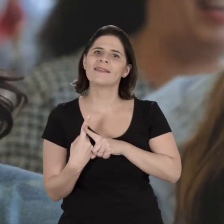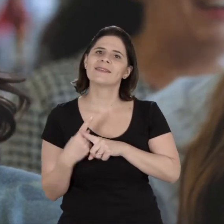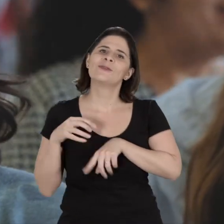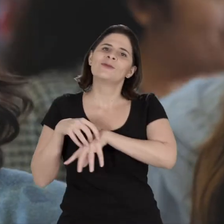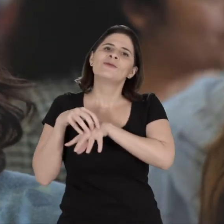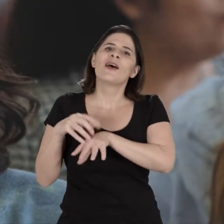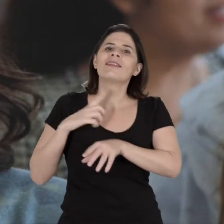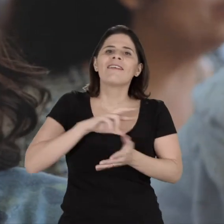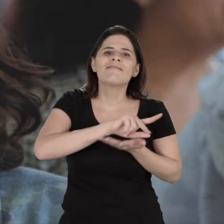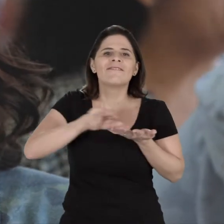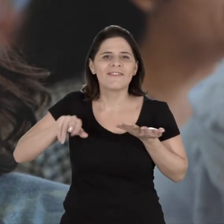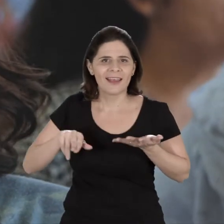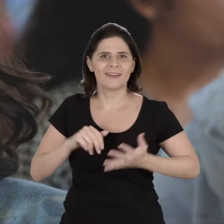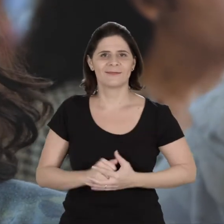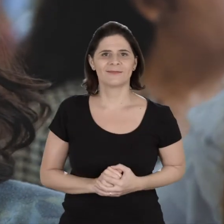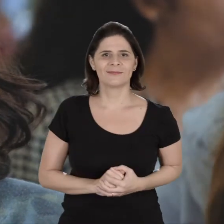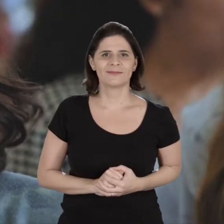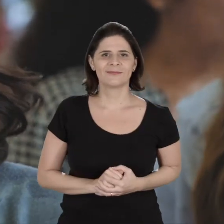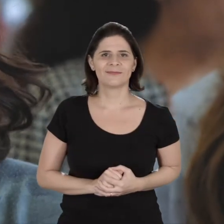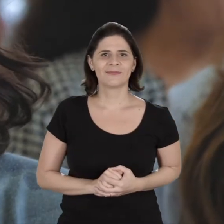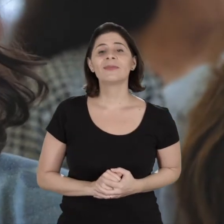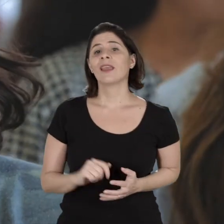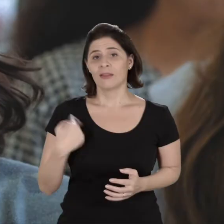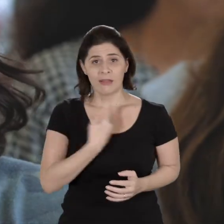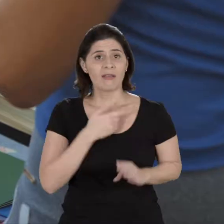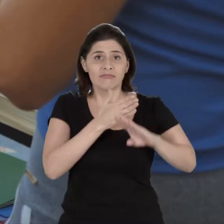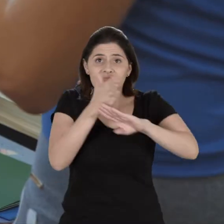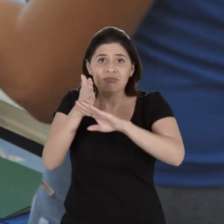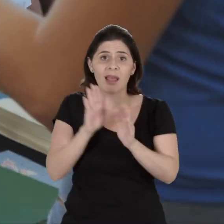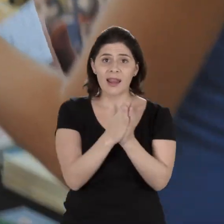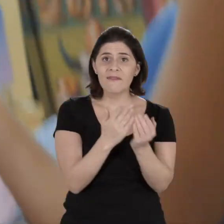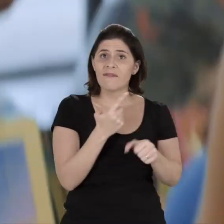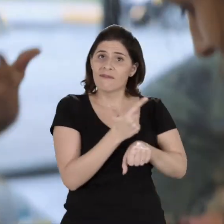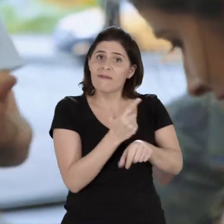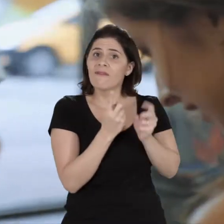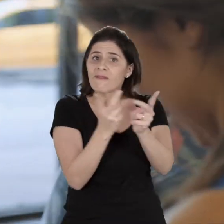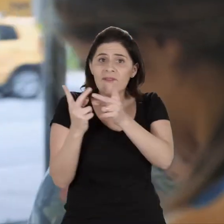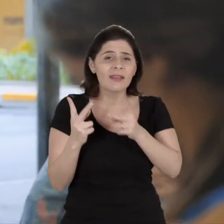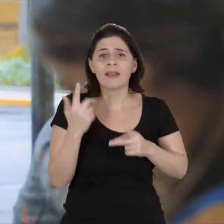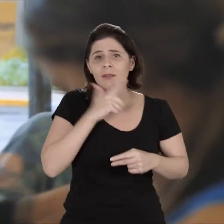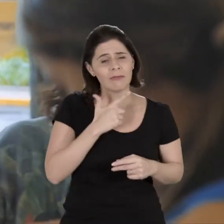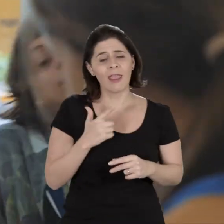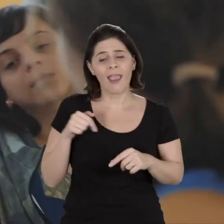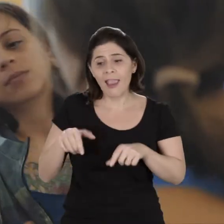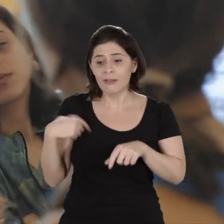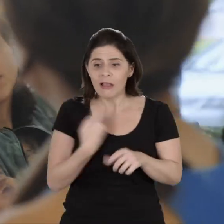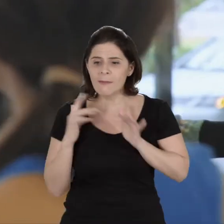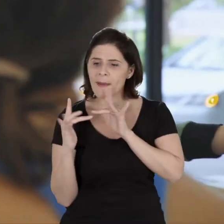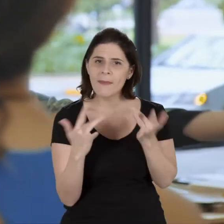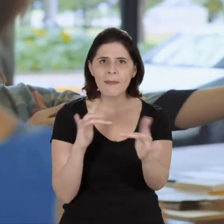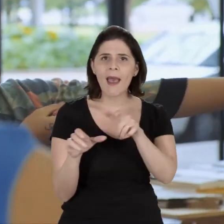acesso muito fácil a livrarias ou grandes distribuidoras, a gente forma essa rede autônoma